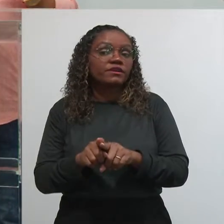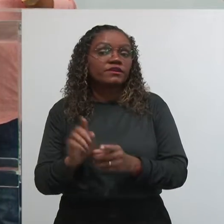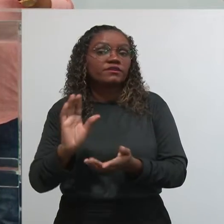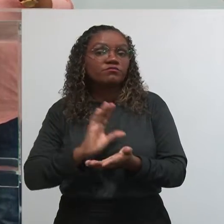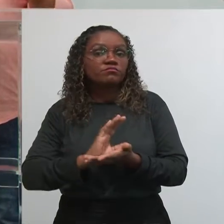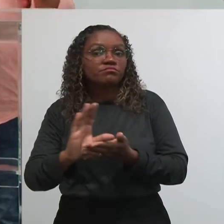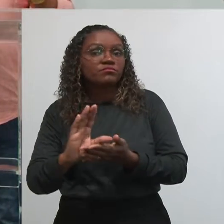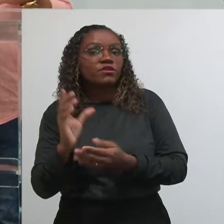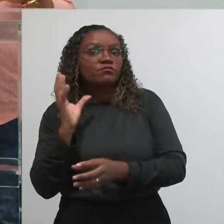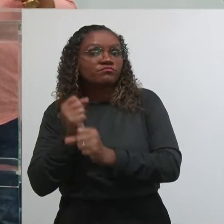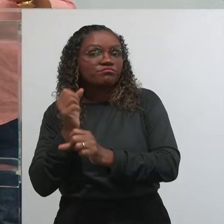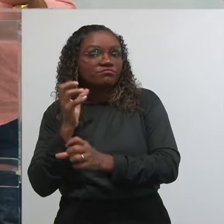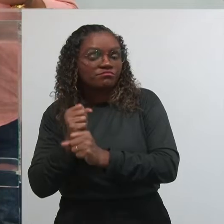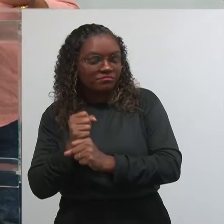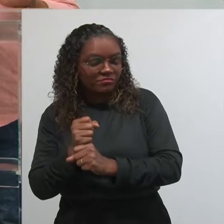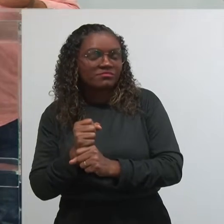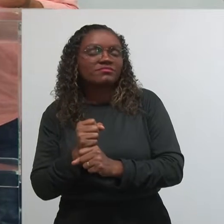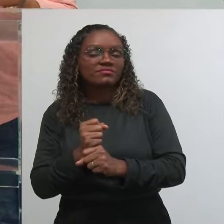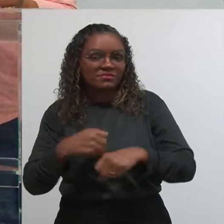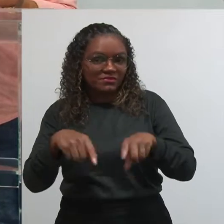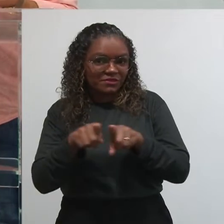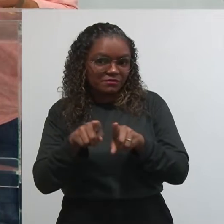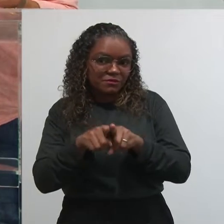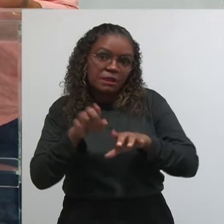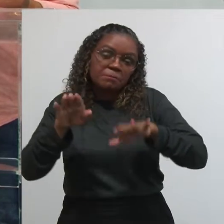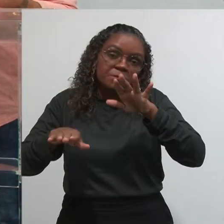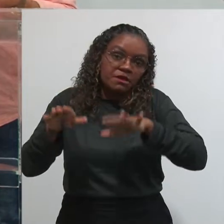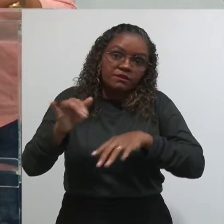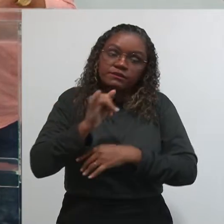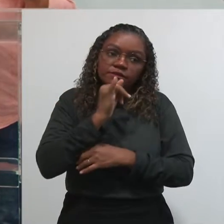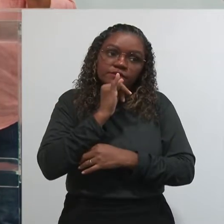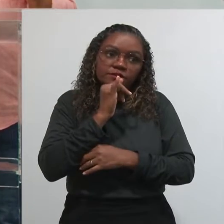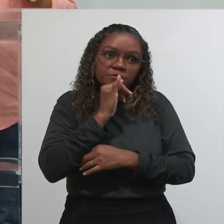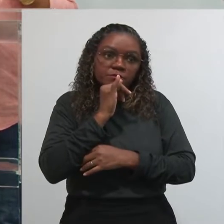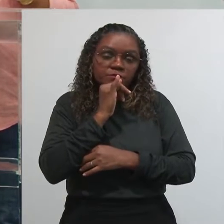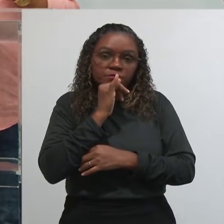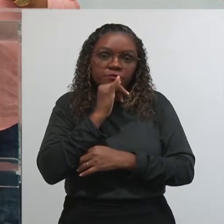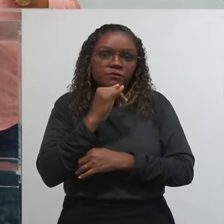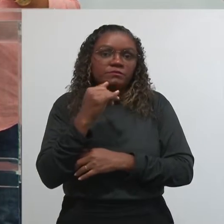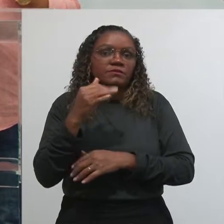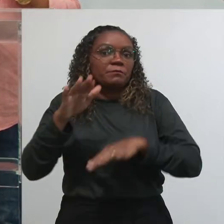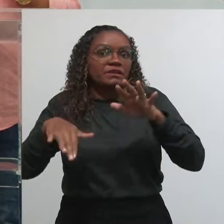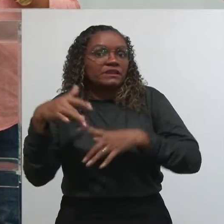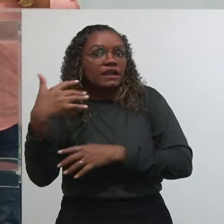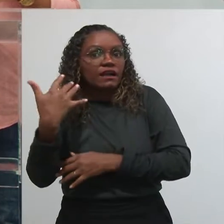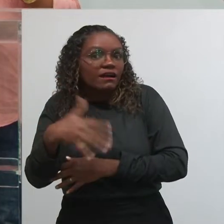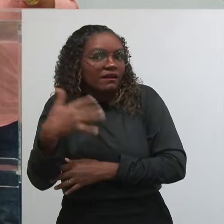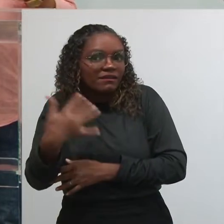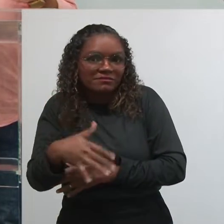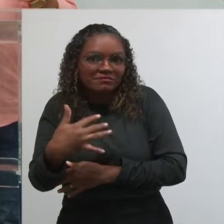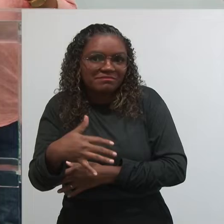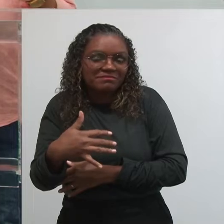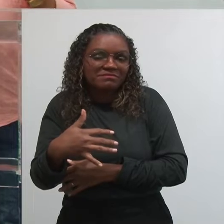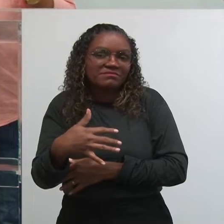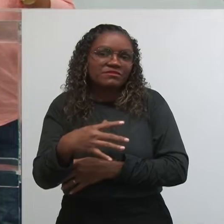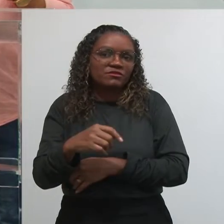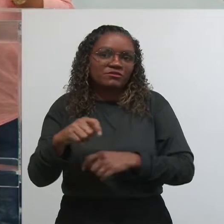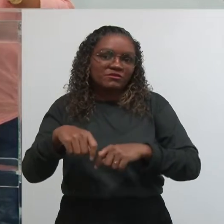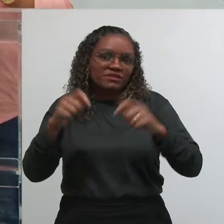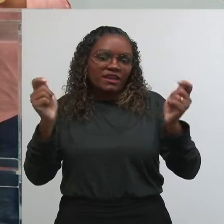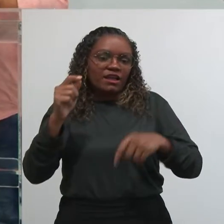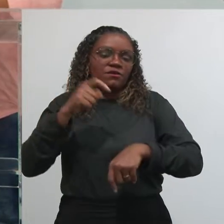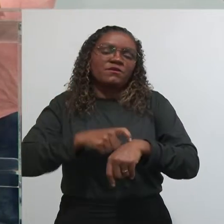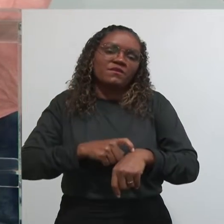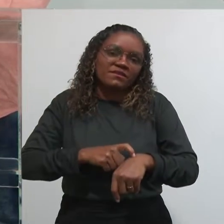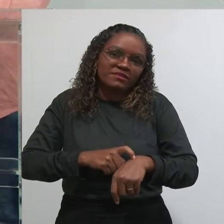muito importante. Então, de repente, a melhor solução para aquele problema é uma solução muito cara para o momento, né? A solução que vai resolver